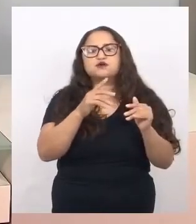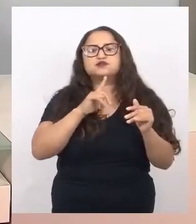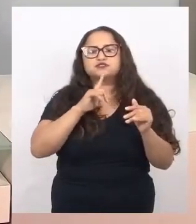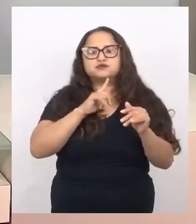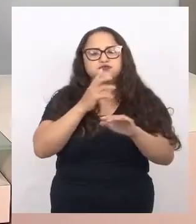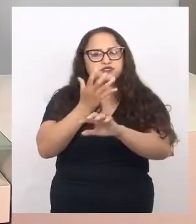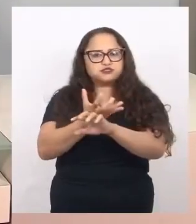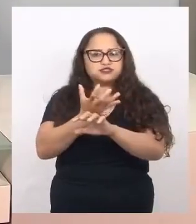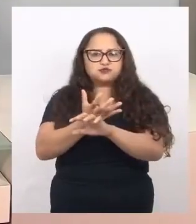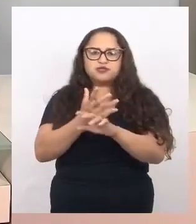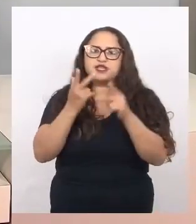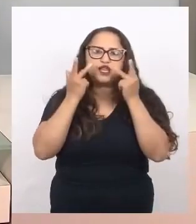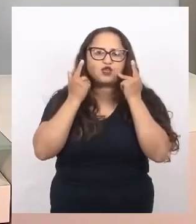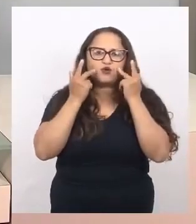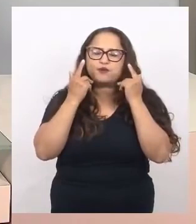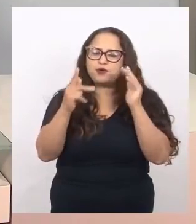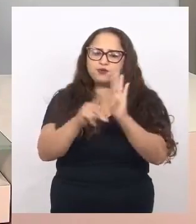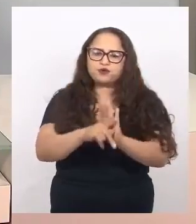regular dele.